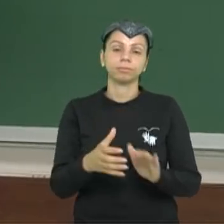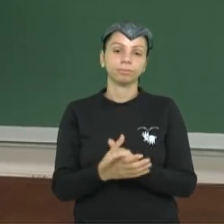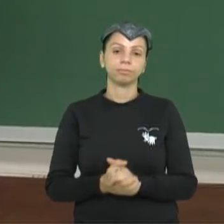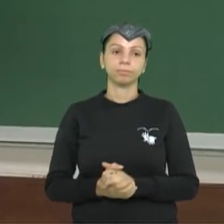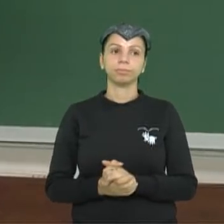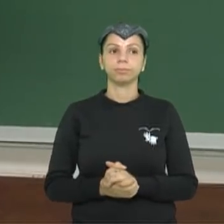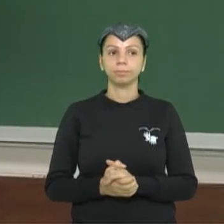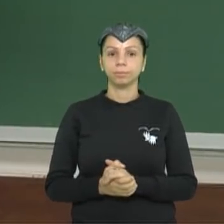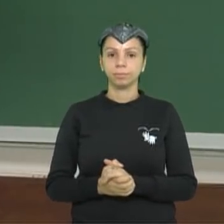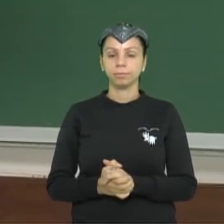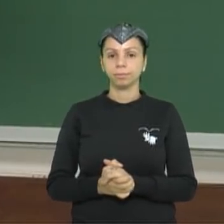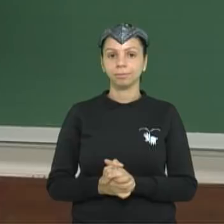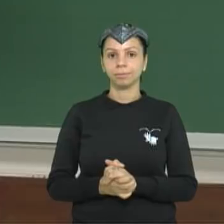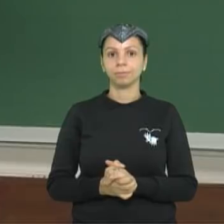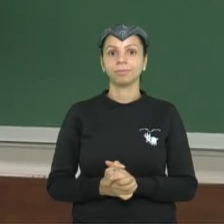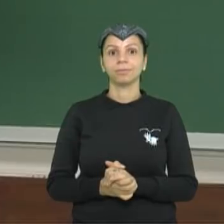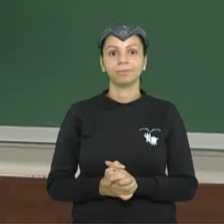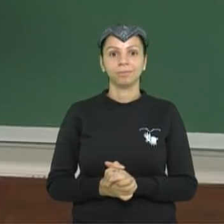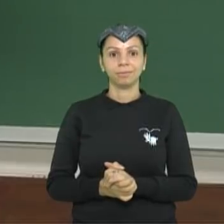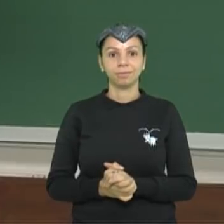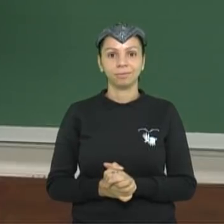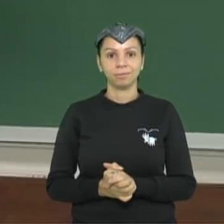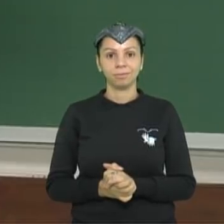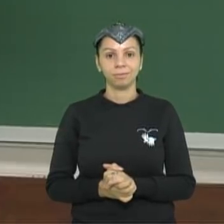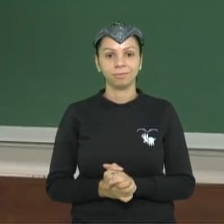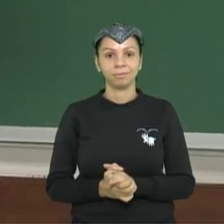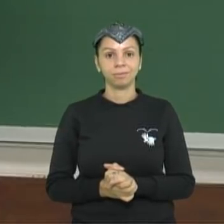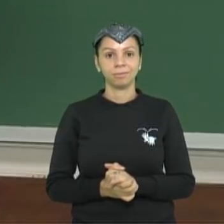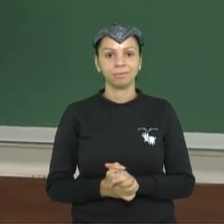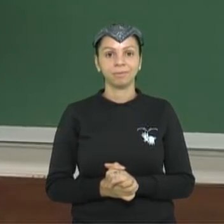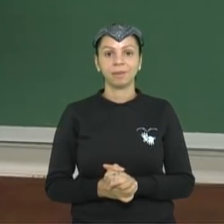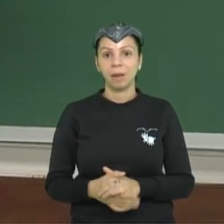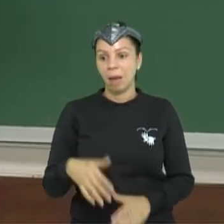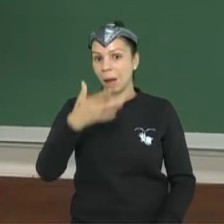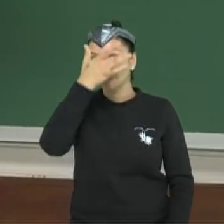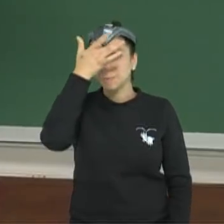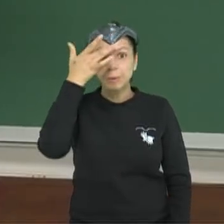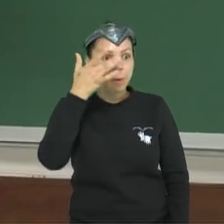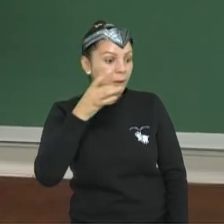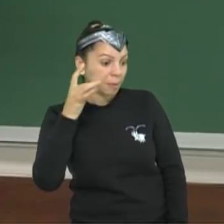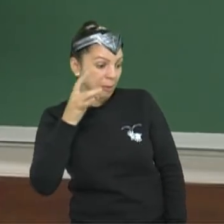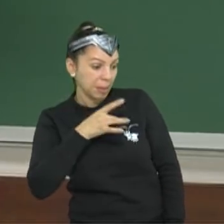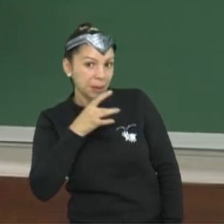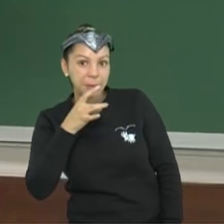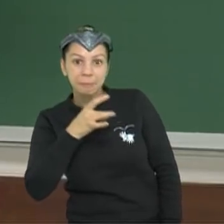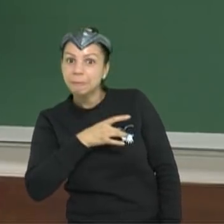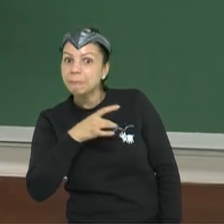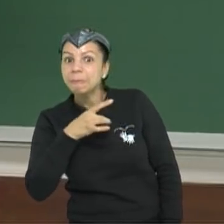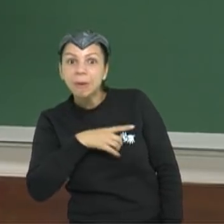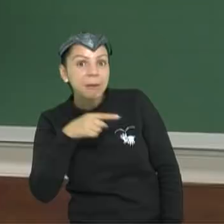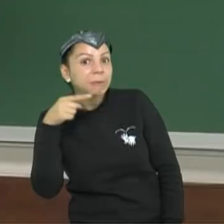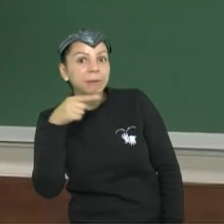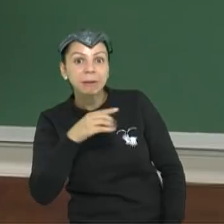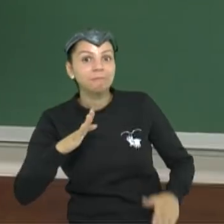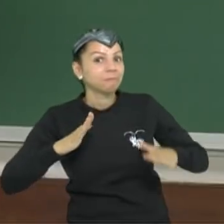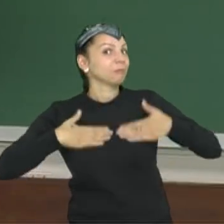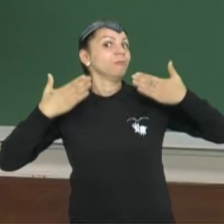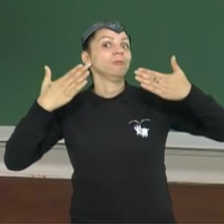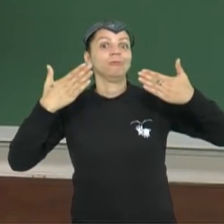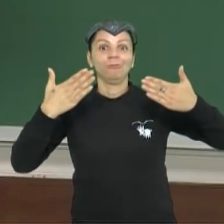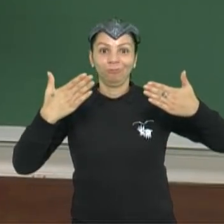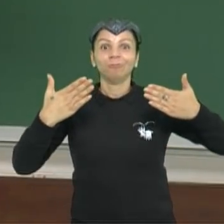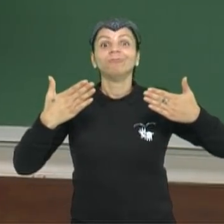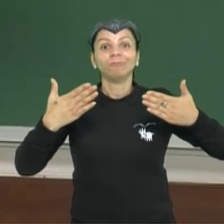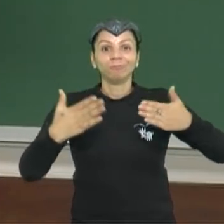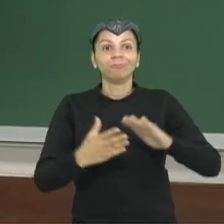super-heróis, né? E ele é scary. Pensa, ele assusta, não assusta, gente? Já pensou, você